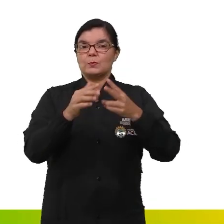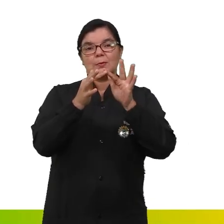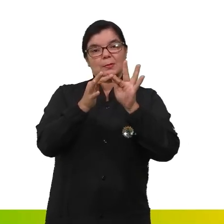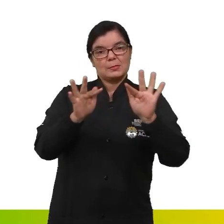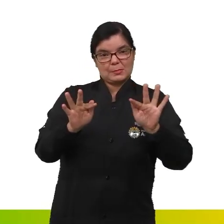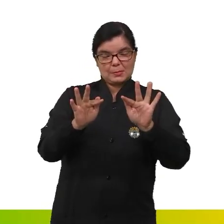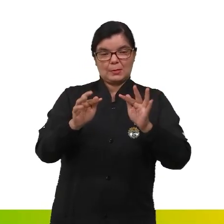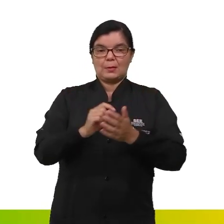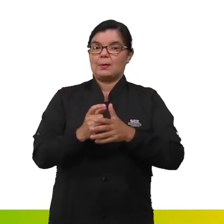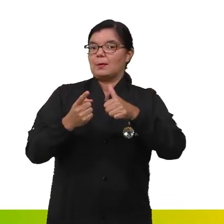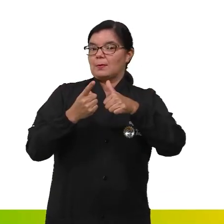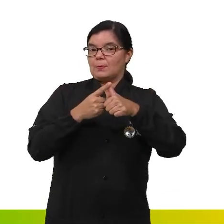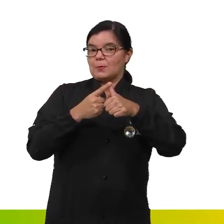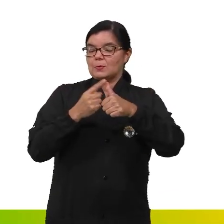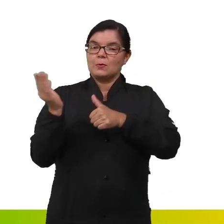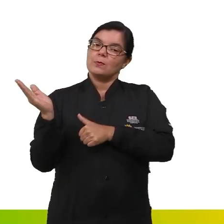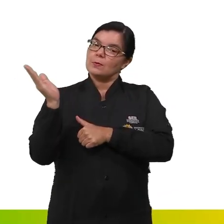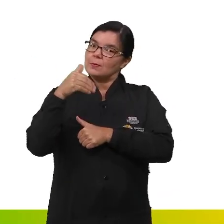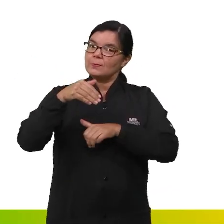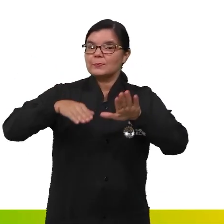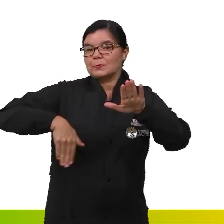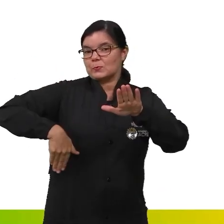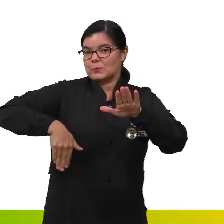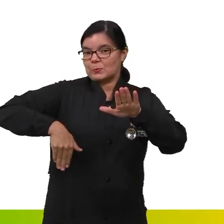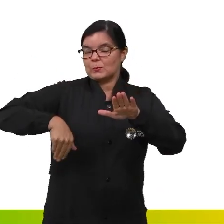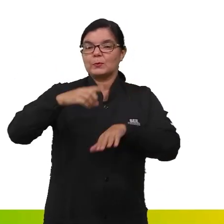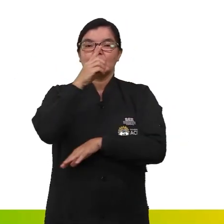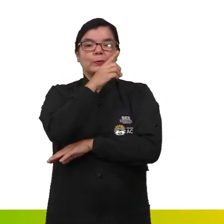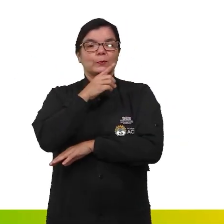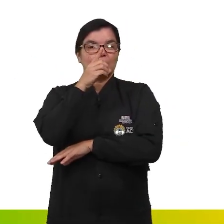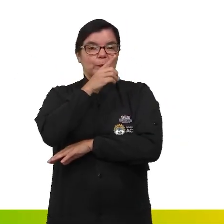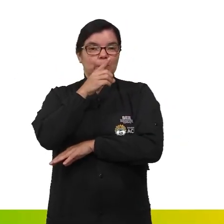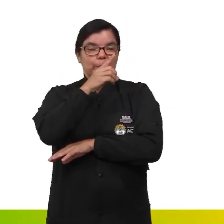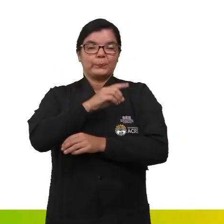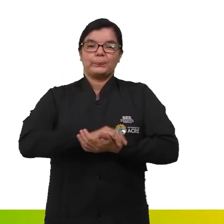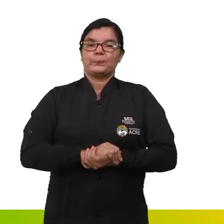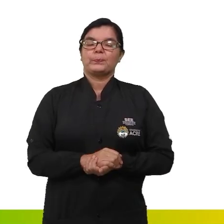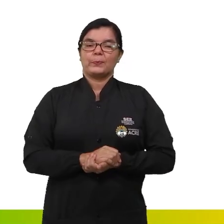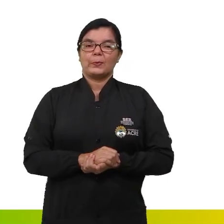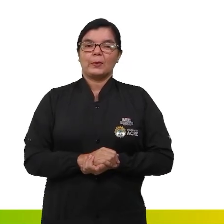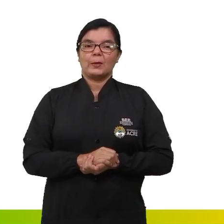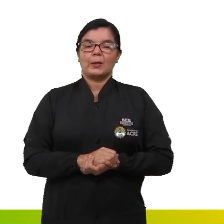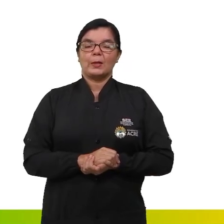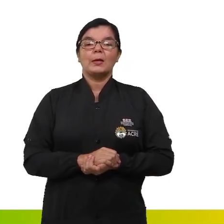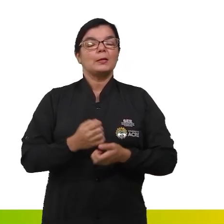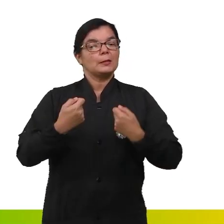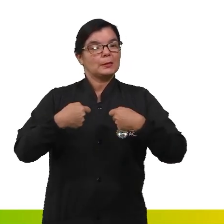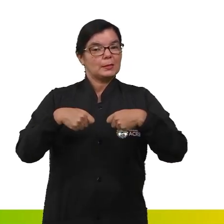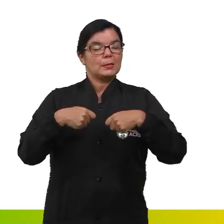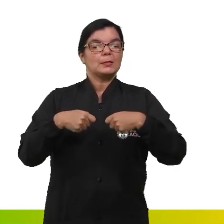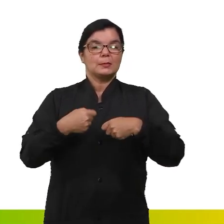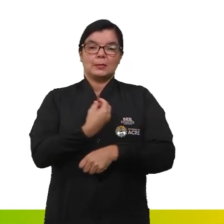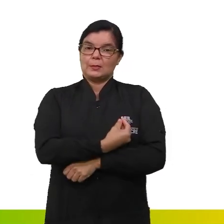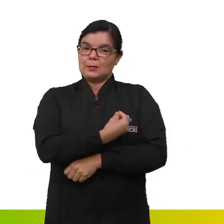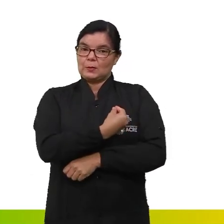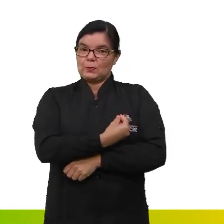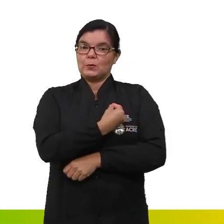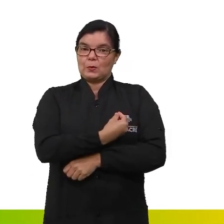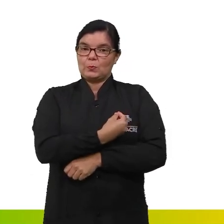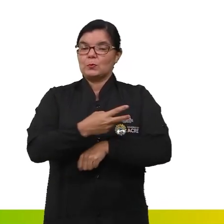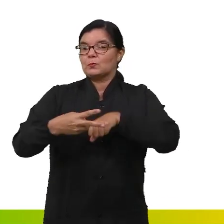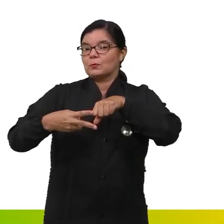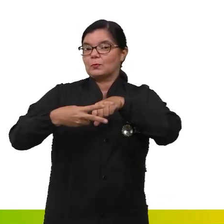orações. A primeira é vamos à praia no domingo. E aí eu tenho necessariamente a presença de